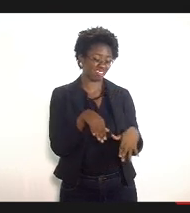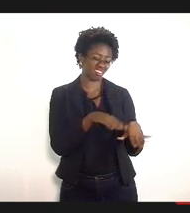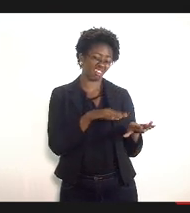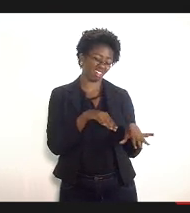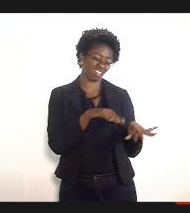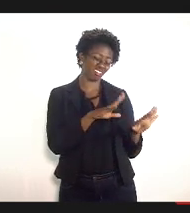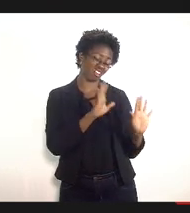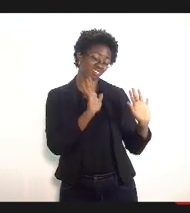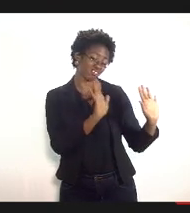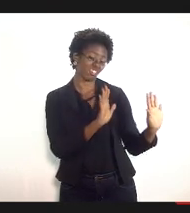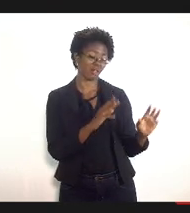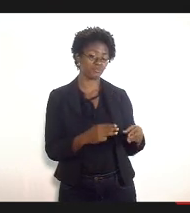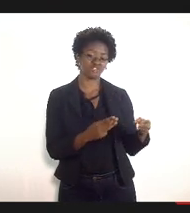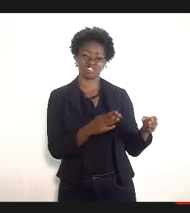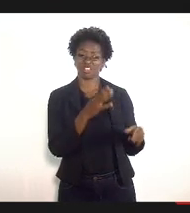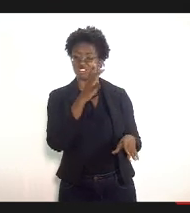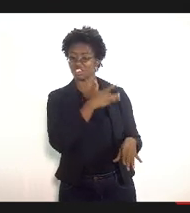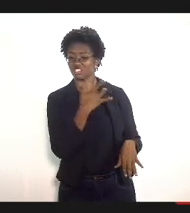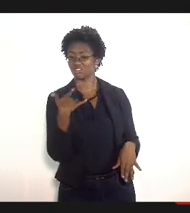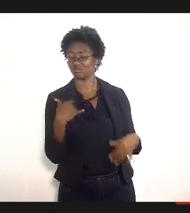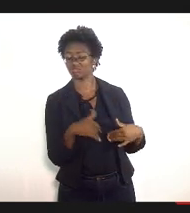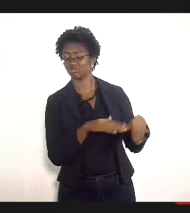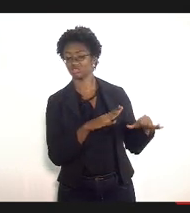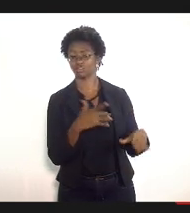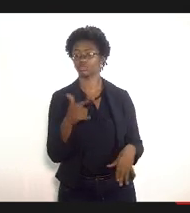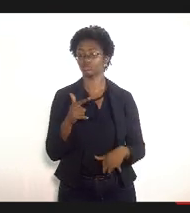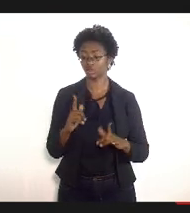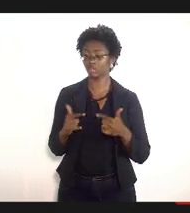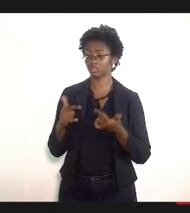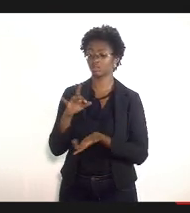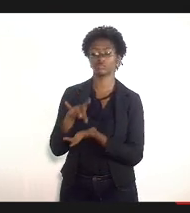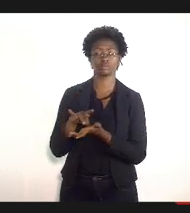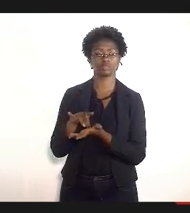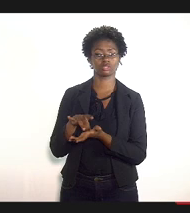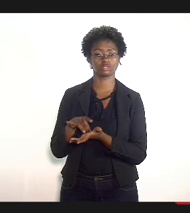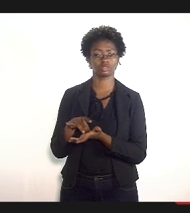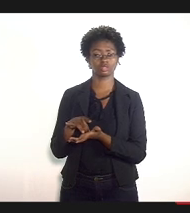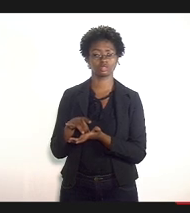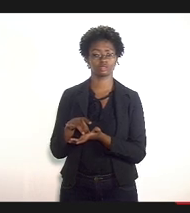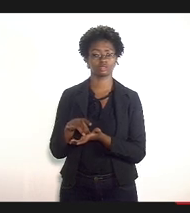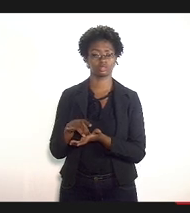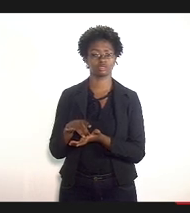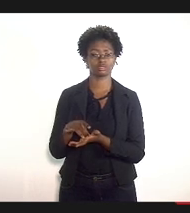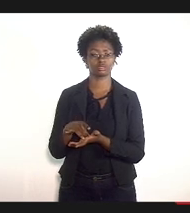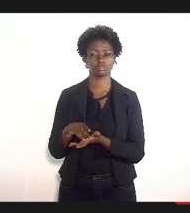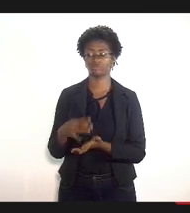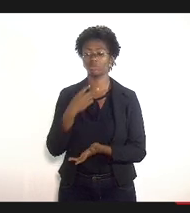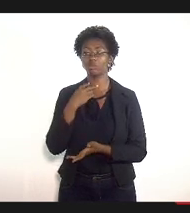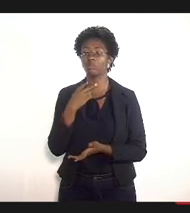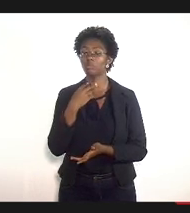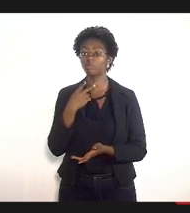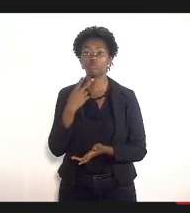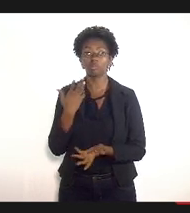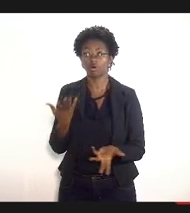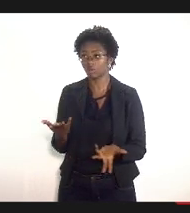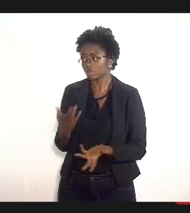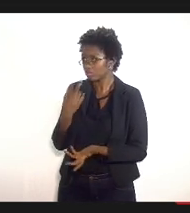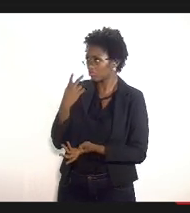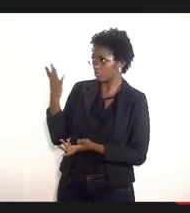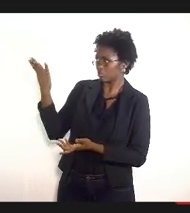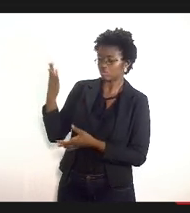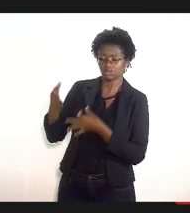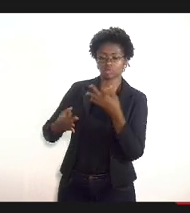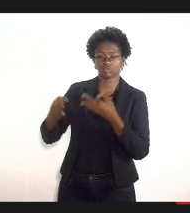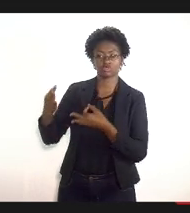Ministério da Saúde e não tem efetividade? Como diz o Paulo Pinheiro, muito se está podendo contar com o judiciário durante essa